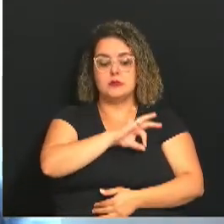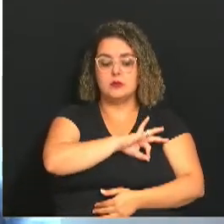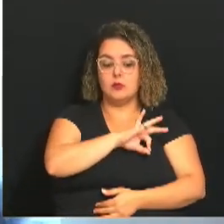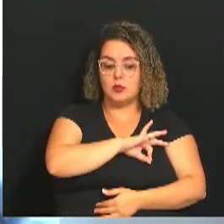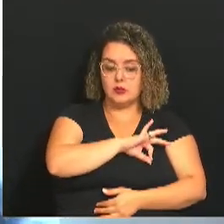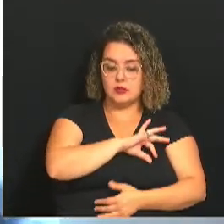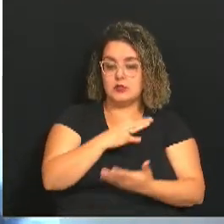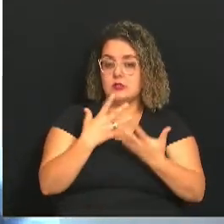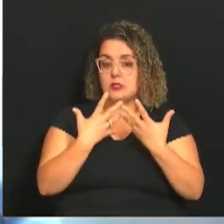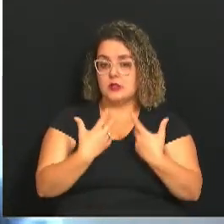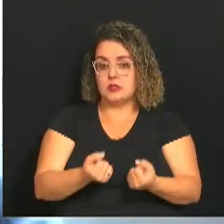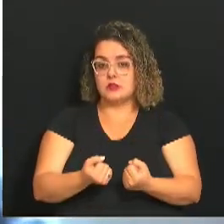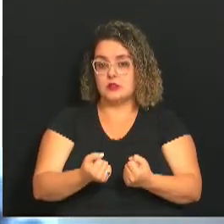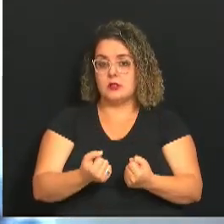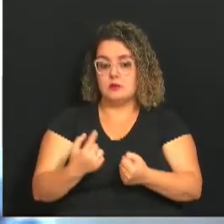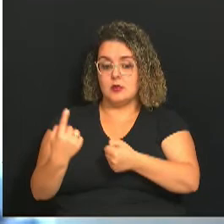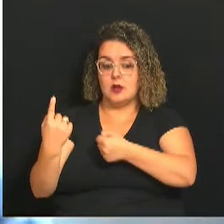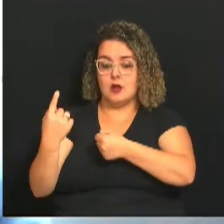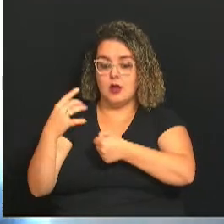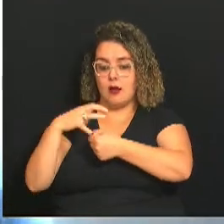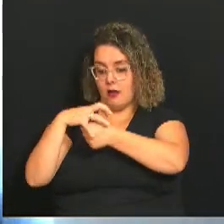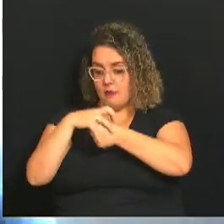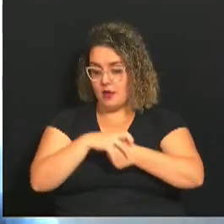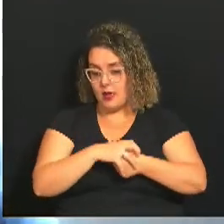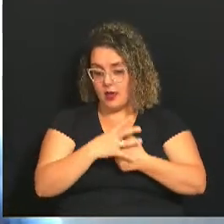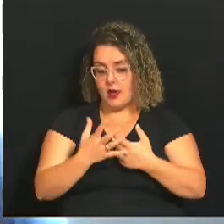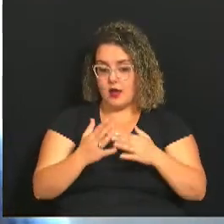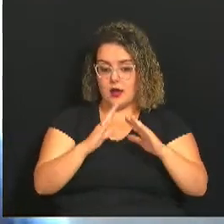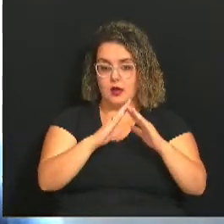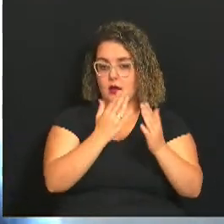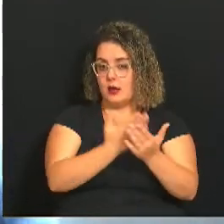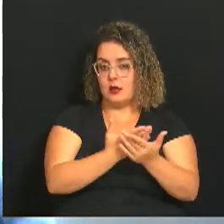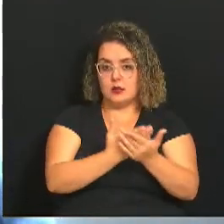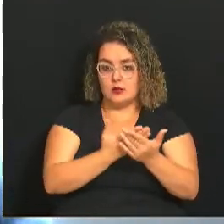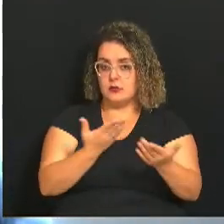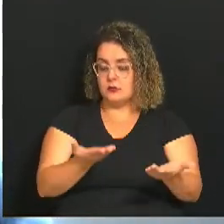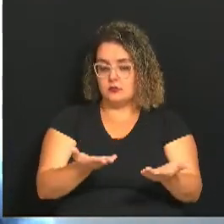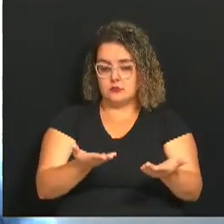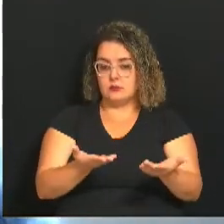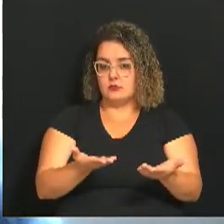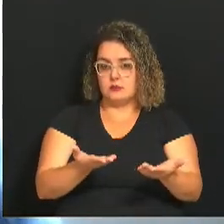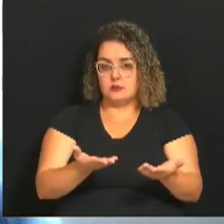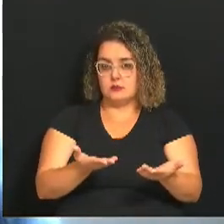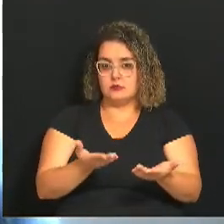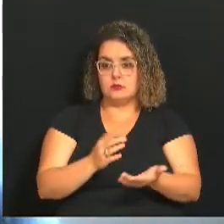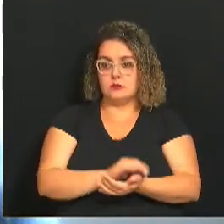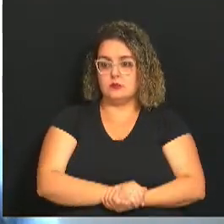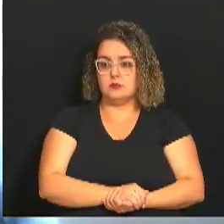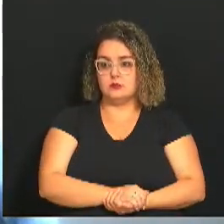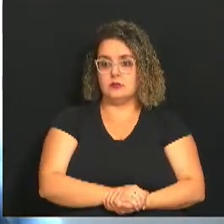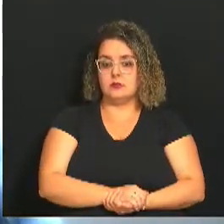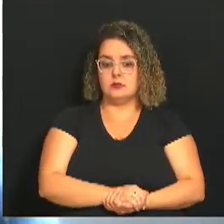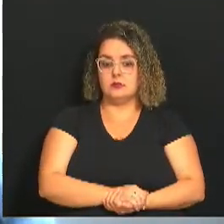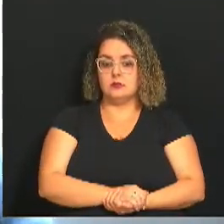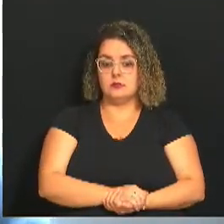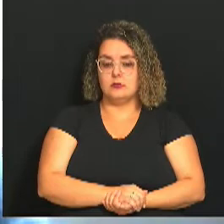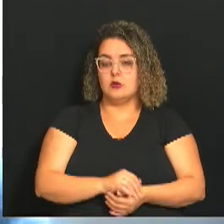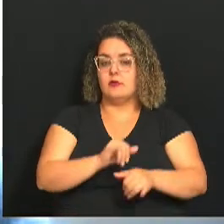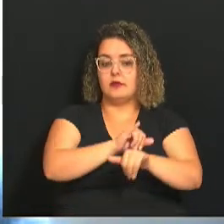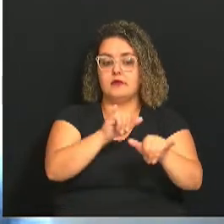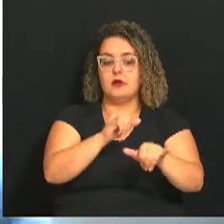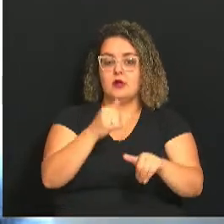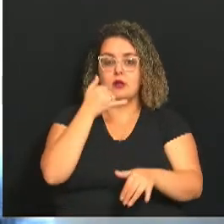escola, não vai dizer para você, não, pessoal, a gente só recebeu uma ligação, uma ameaça. Né? A gente não tem